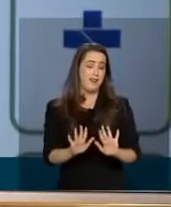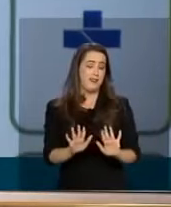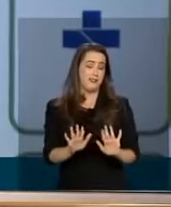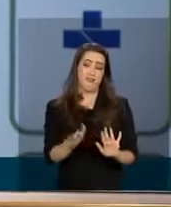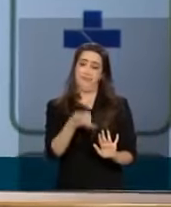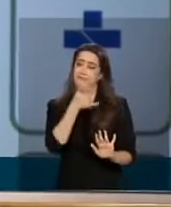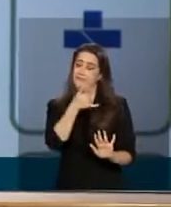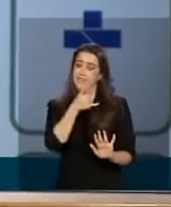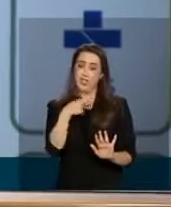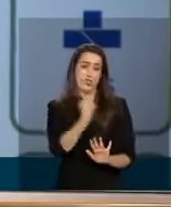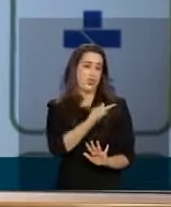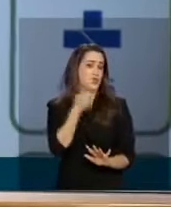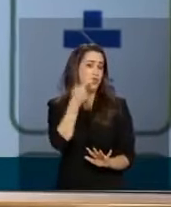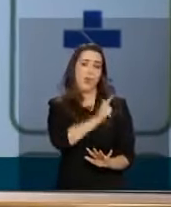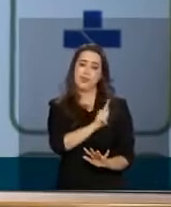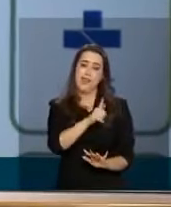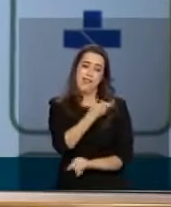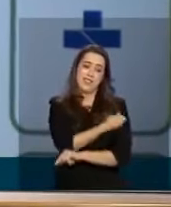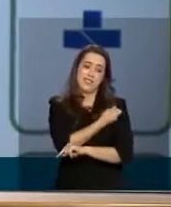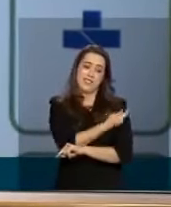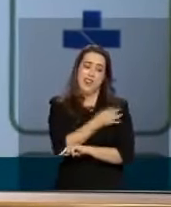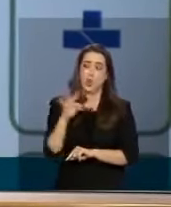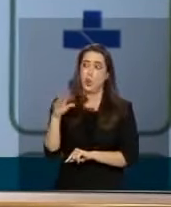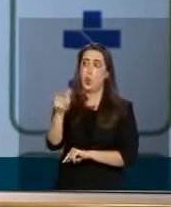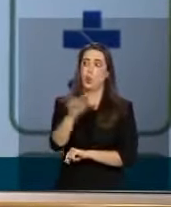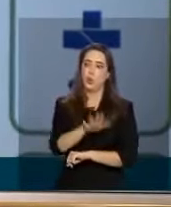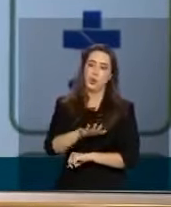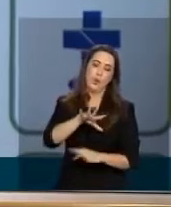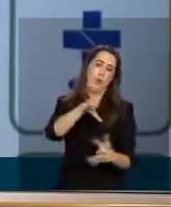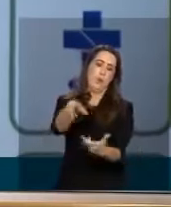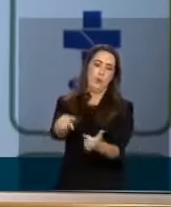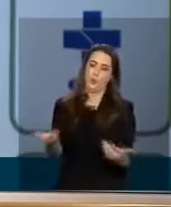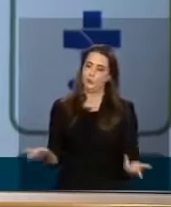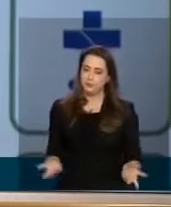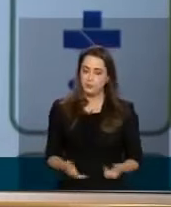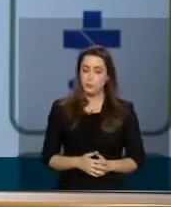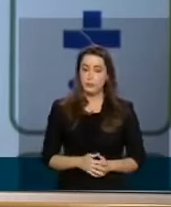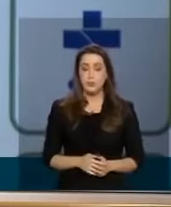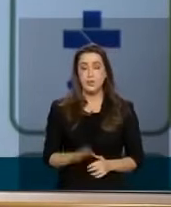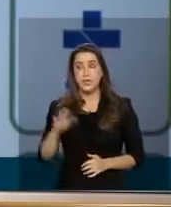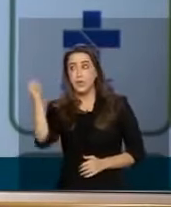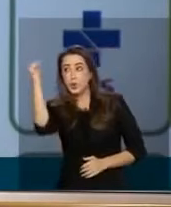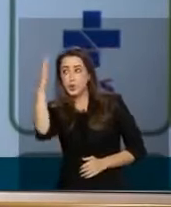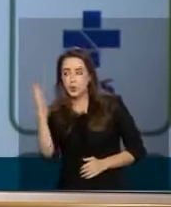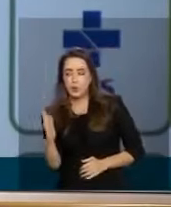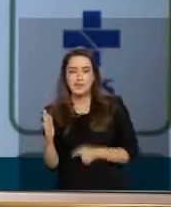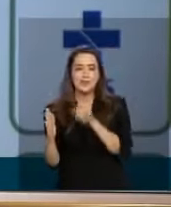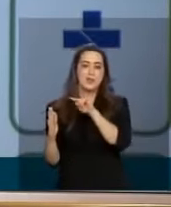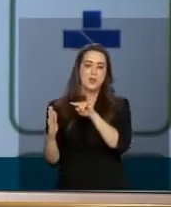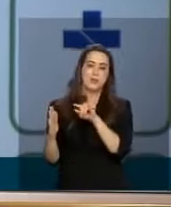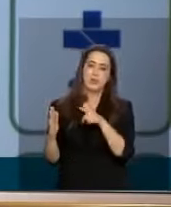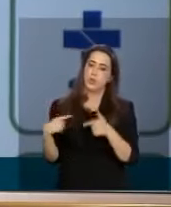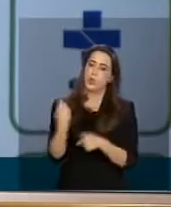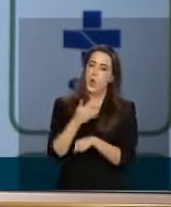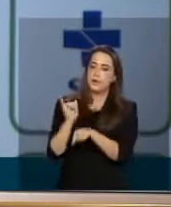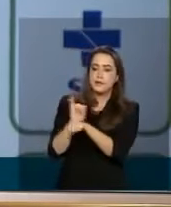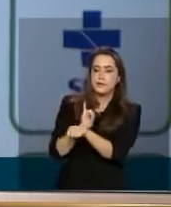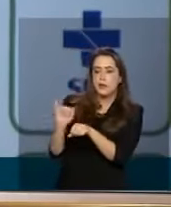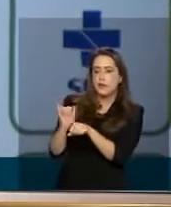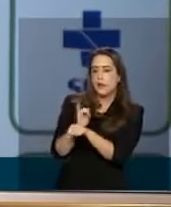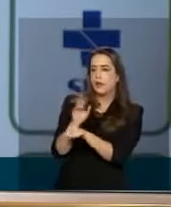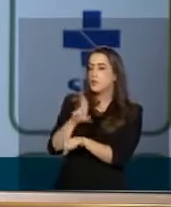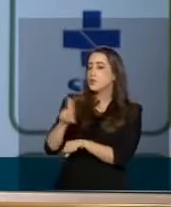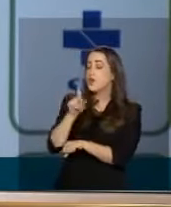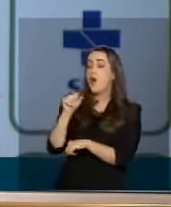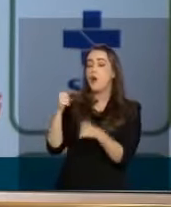Infelizmente, nós não temos, né, essa possibilidade. No Brasil, a estratégia que nós usamos